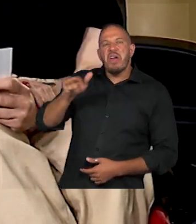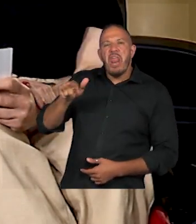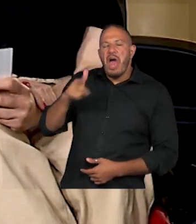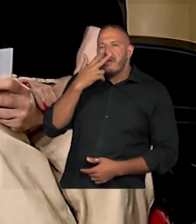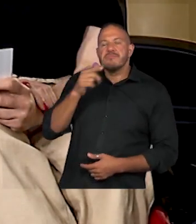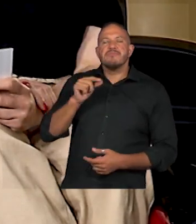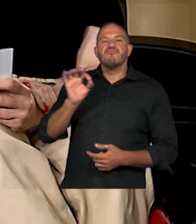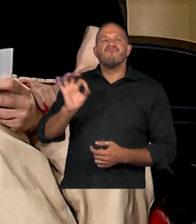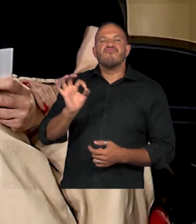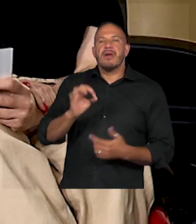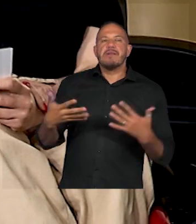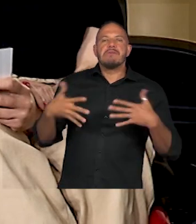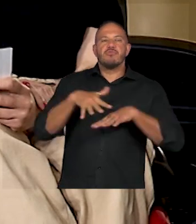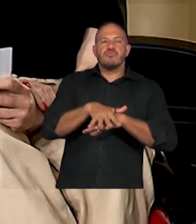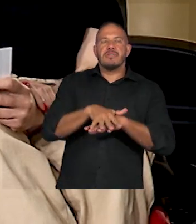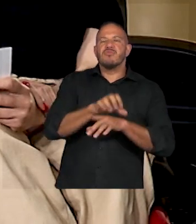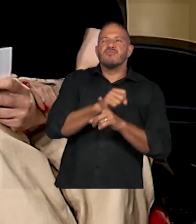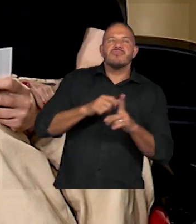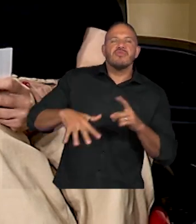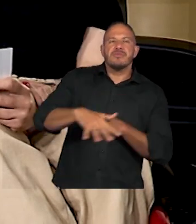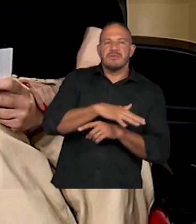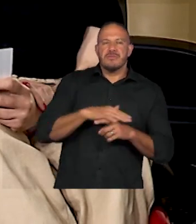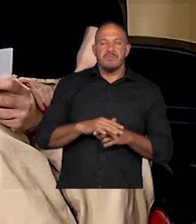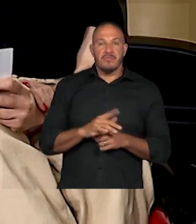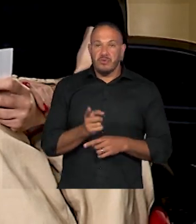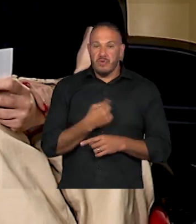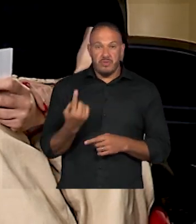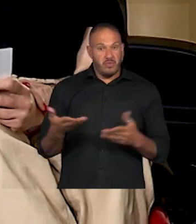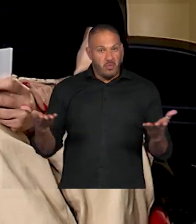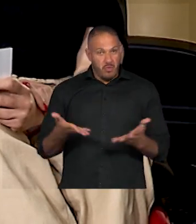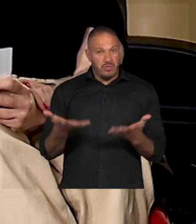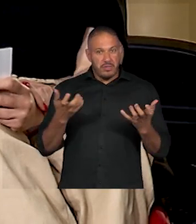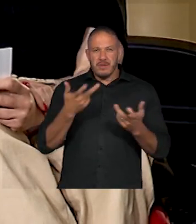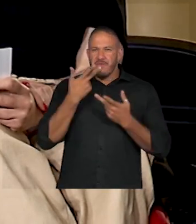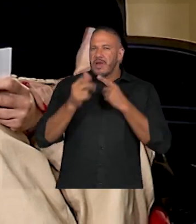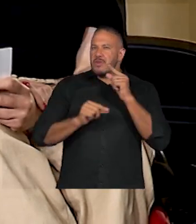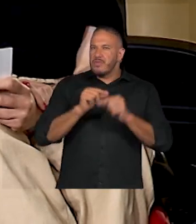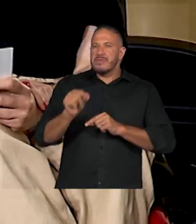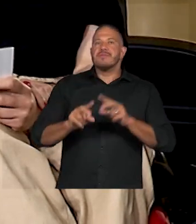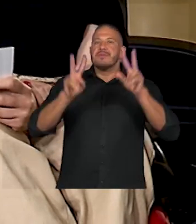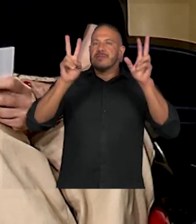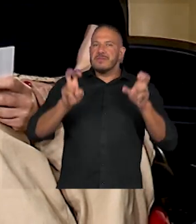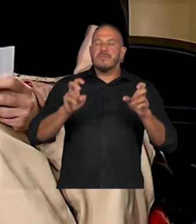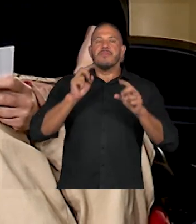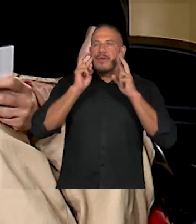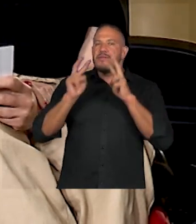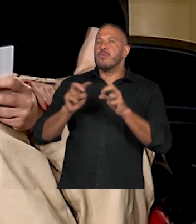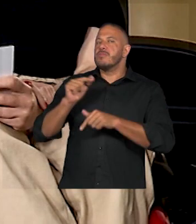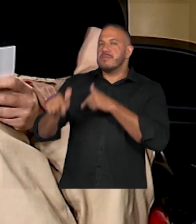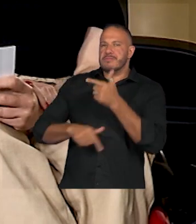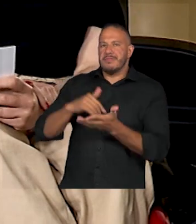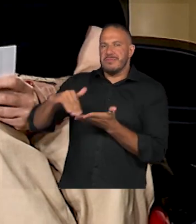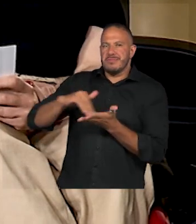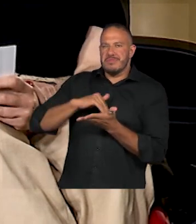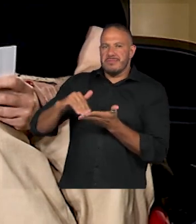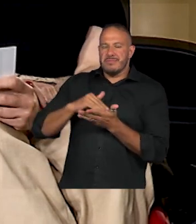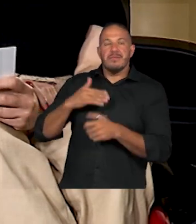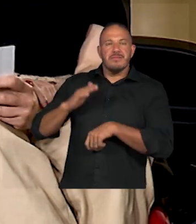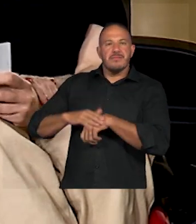inclusão social. Nós queremos abordar esse tema para ver os trabalhos da Secretaria que tem sido feito até